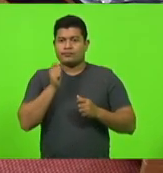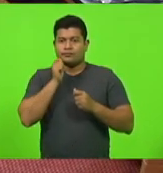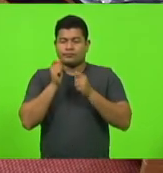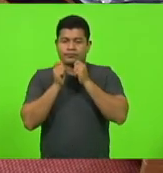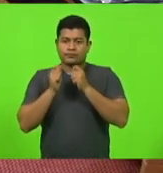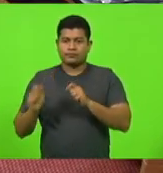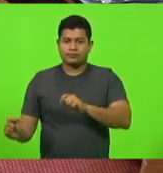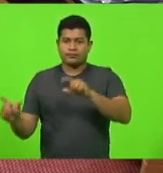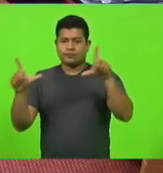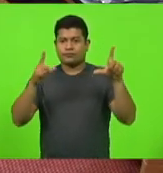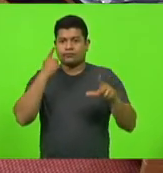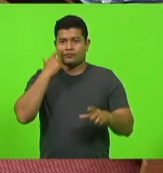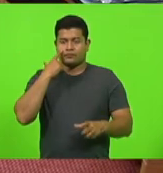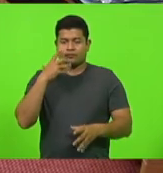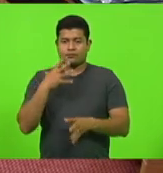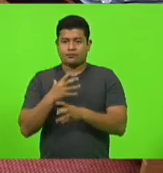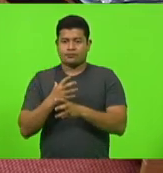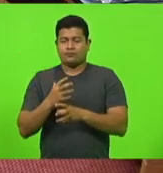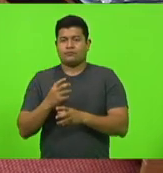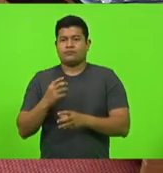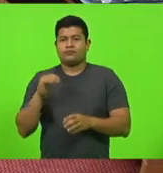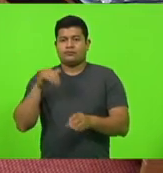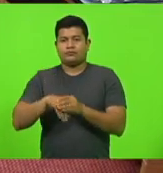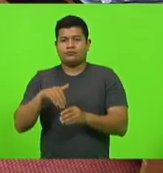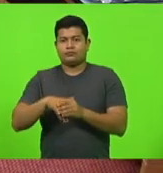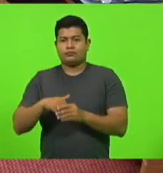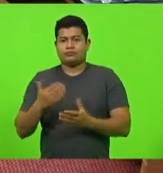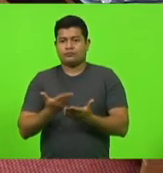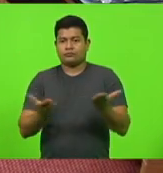para que os senhores e senhoras deputados possam exercer seu direito de voto.